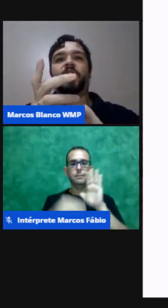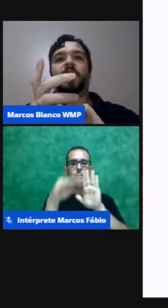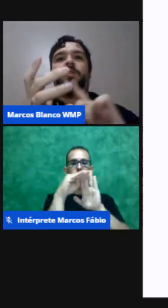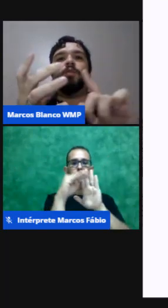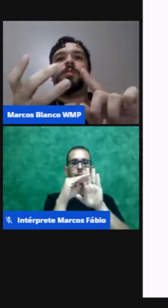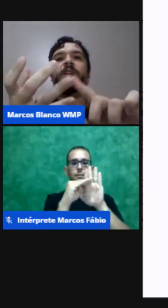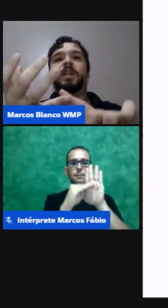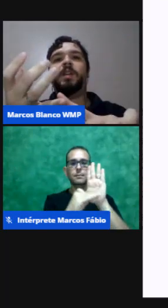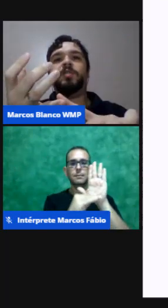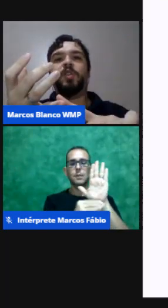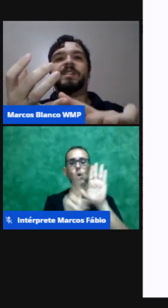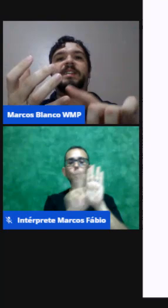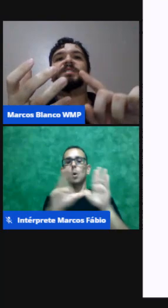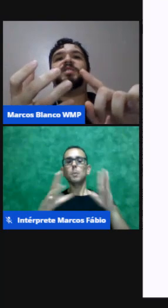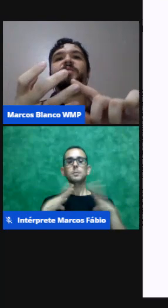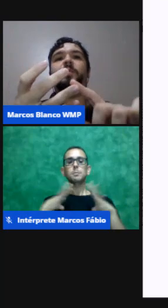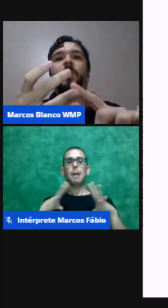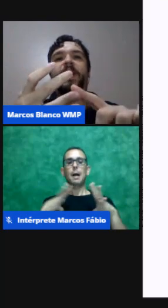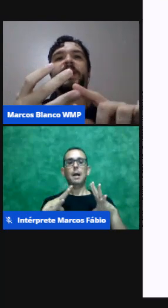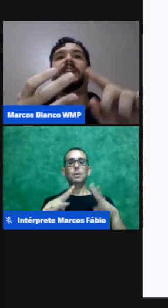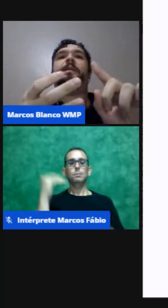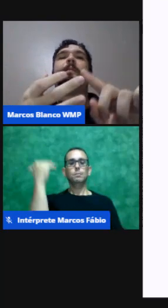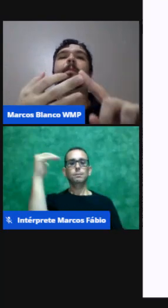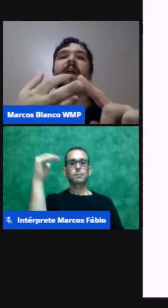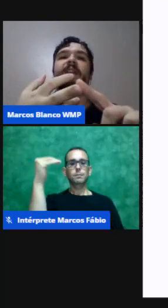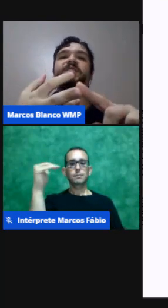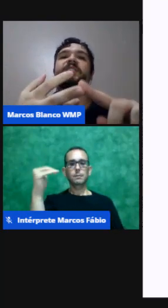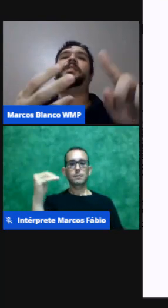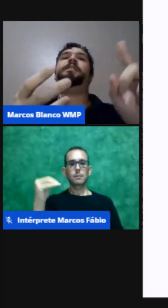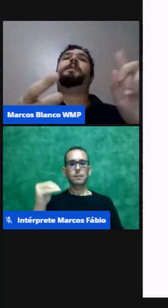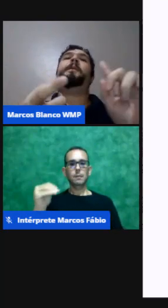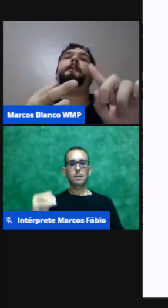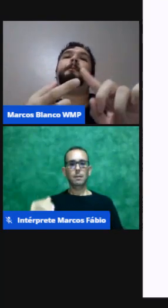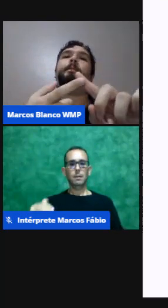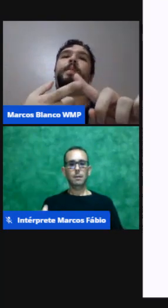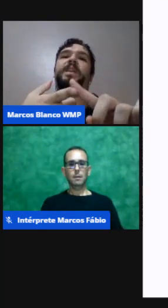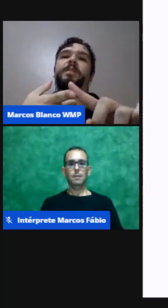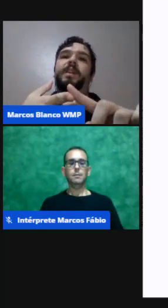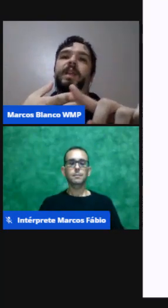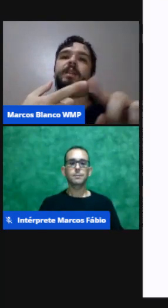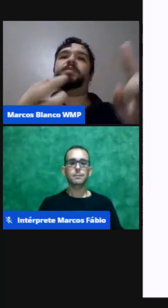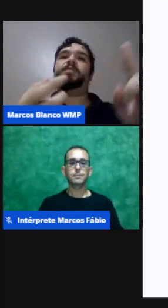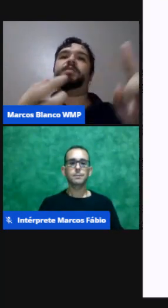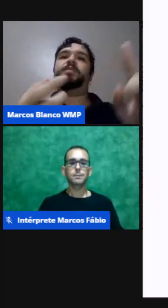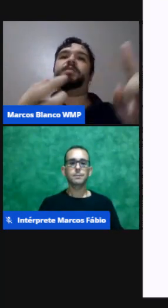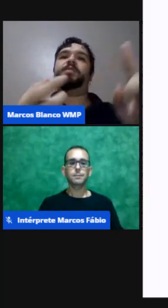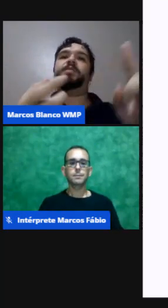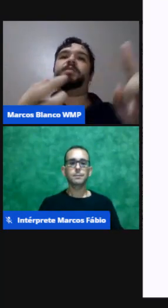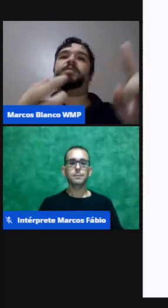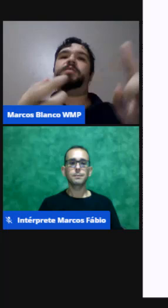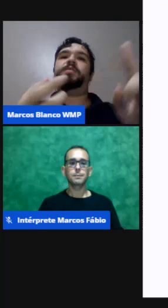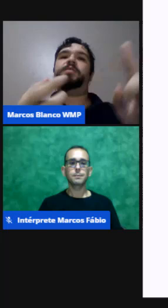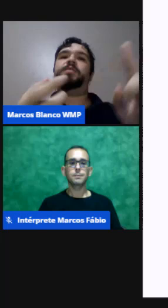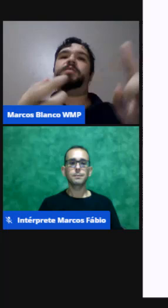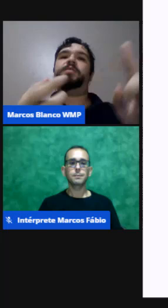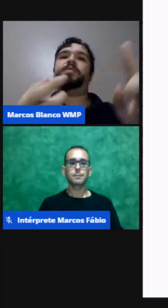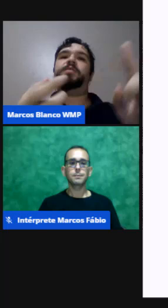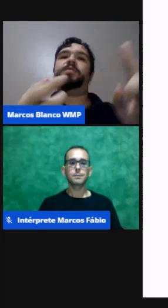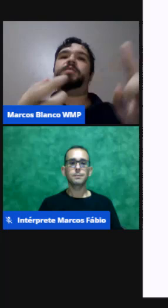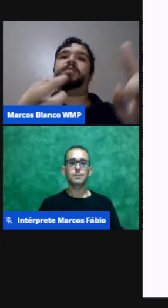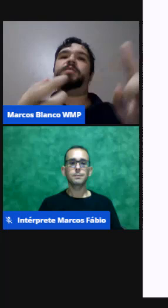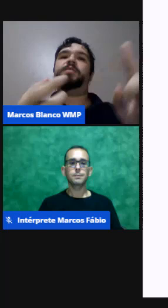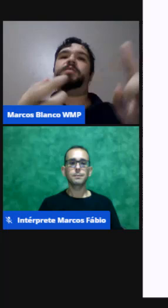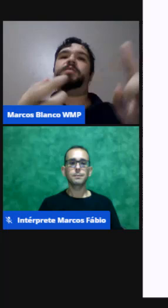Jaci, Hockey Clube, Los Angeles, Moreninha, Paraty, Pioneiros,